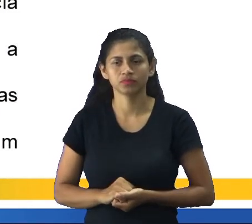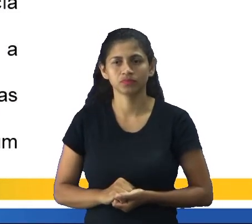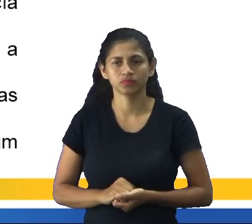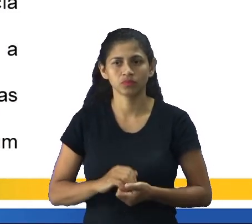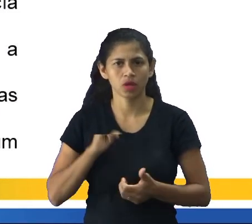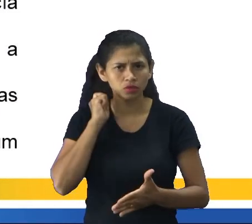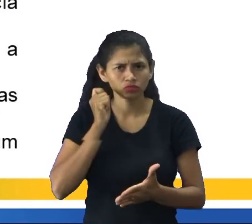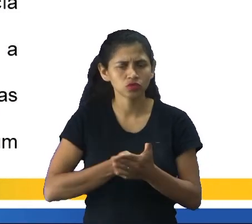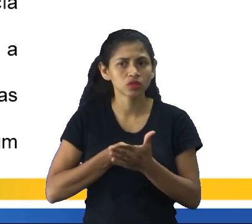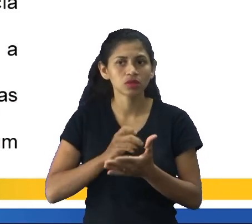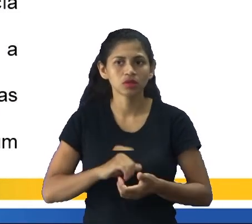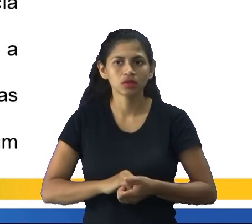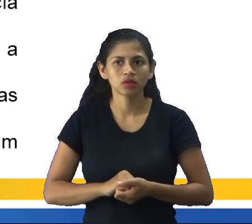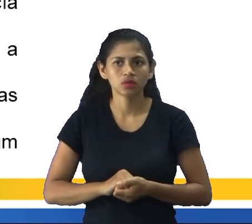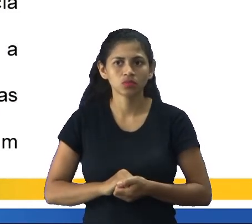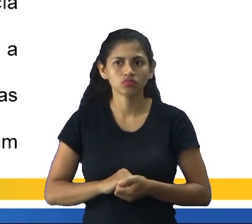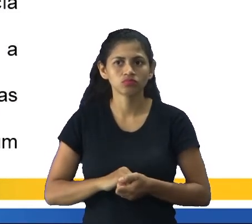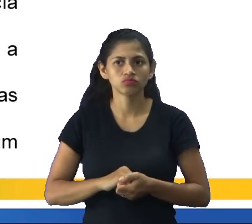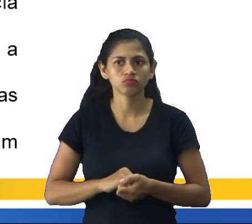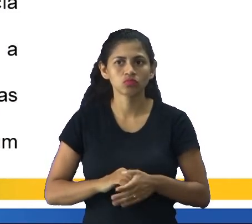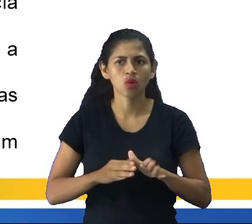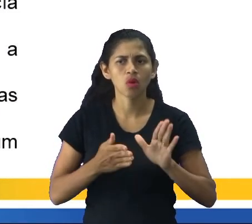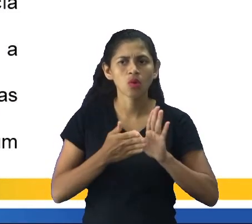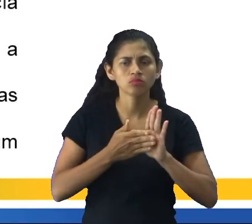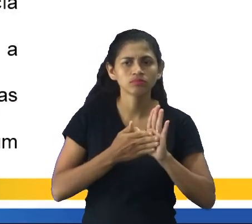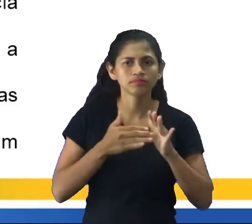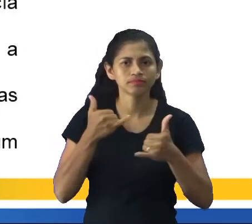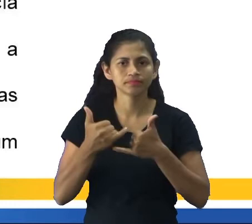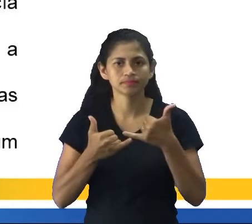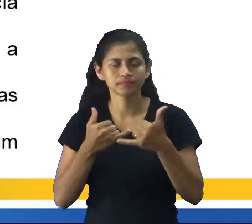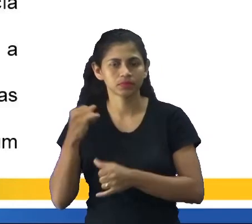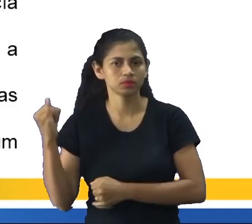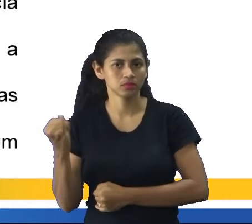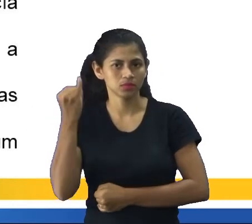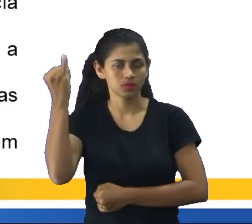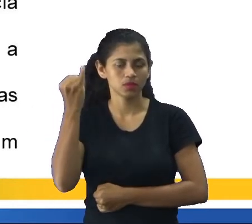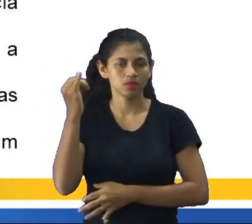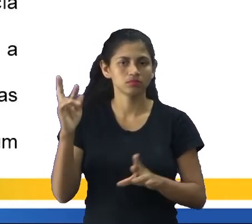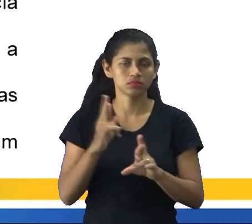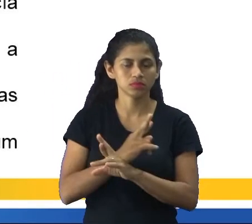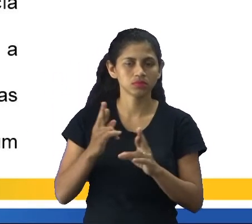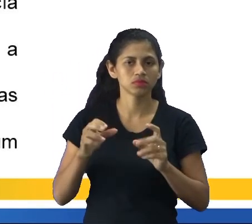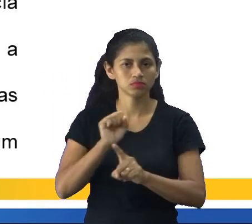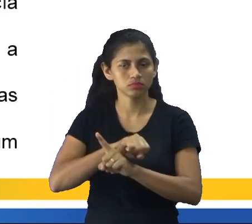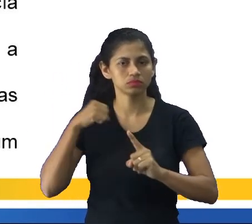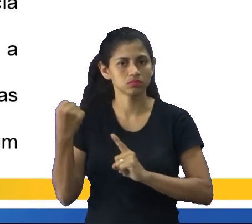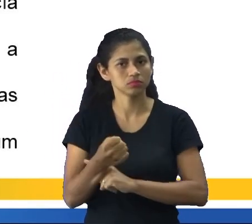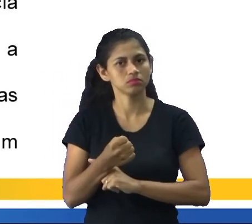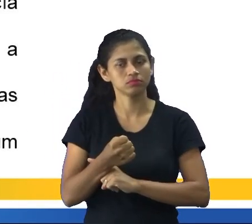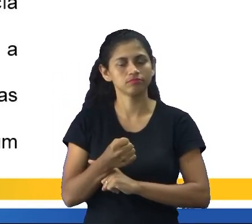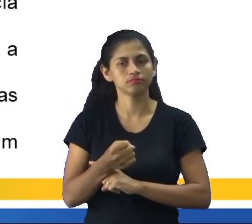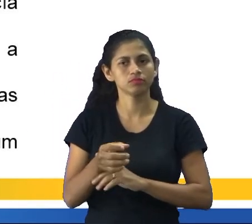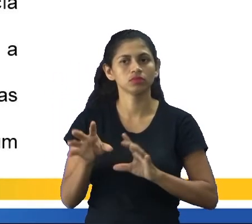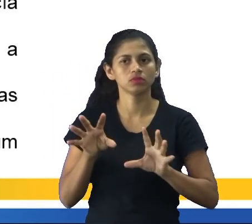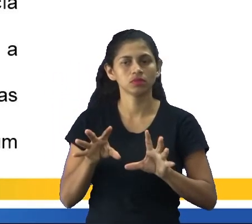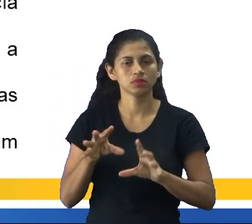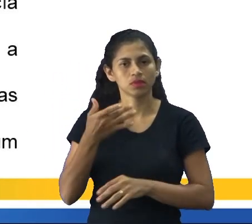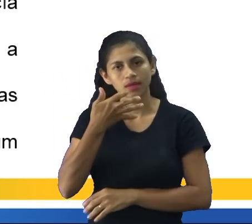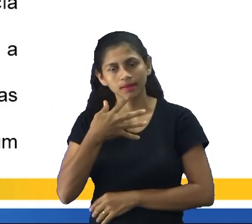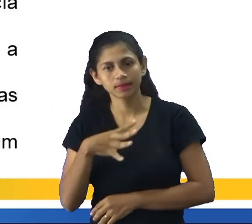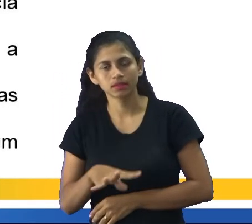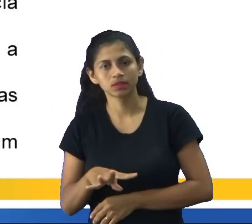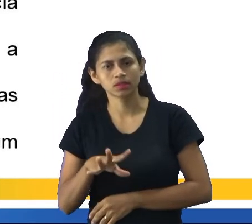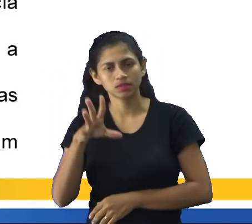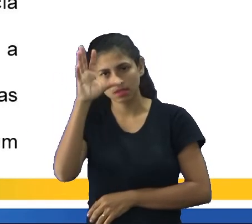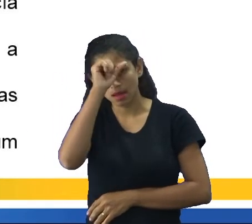comando, ó, considerando a brincadeira e o jogo como um importante instrumento de interação social, pois por meio deles a criança aprende